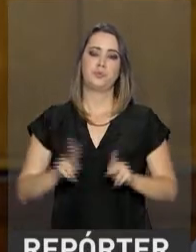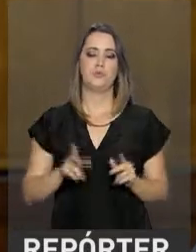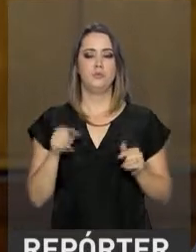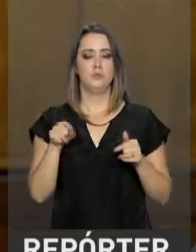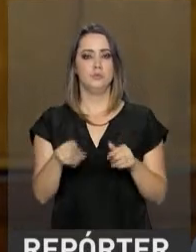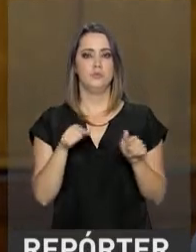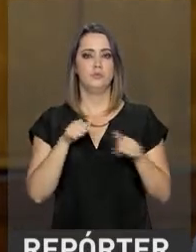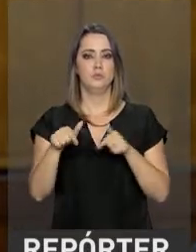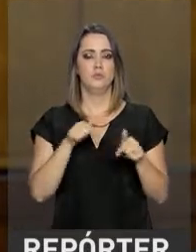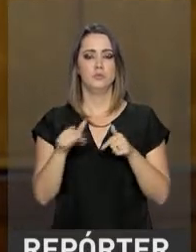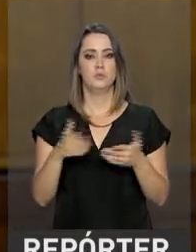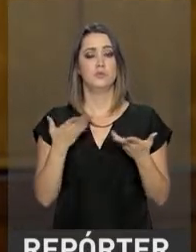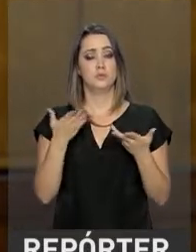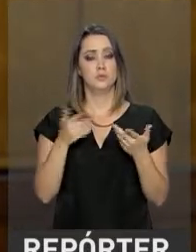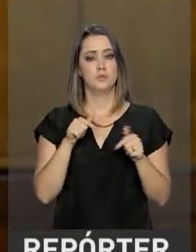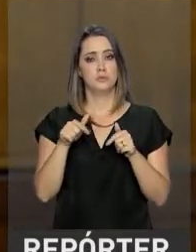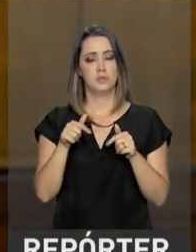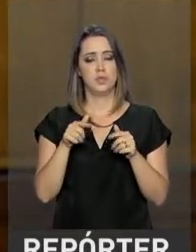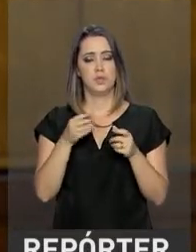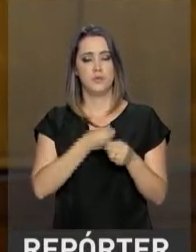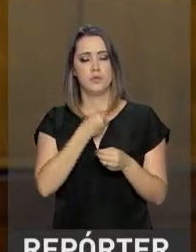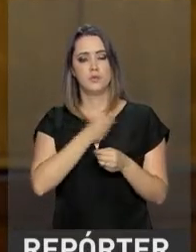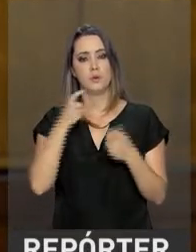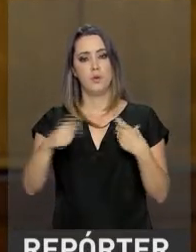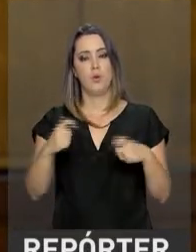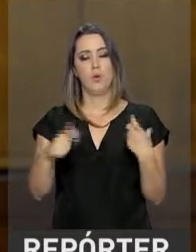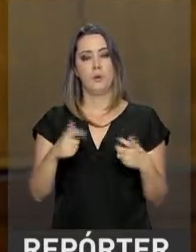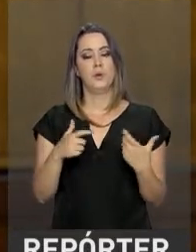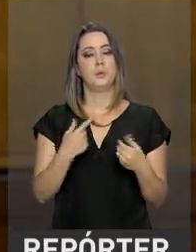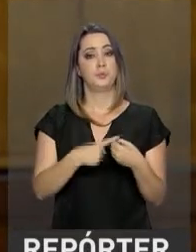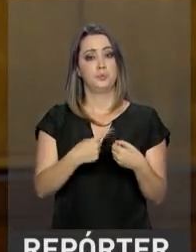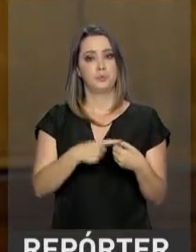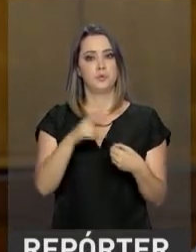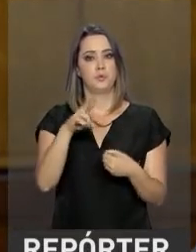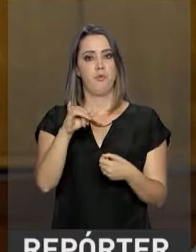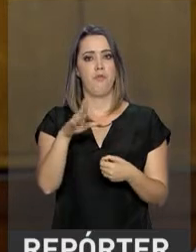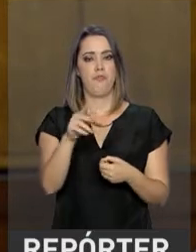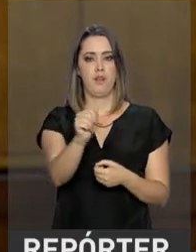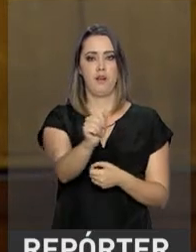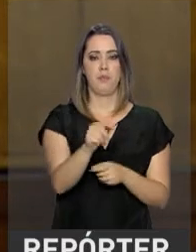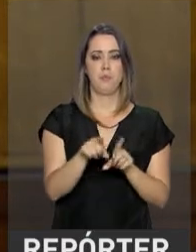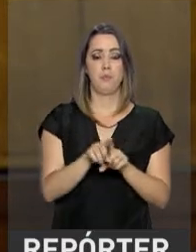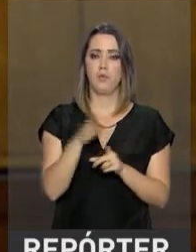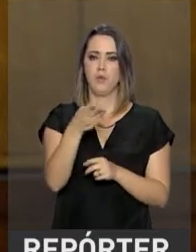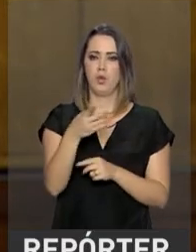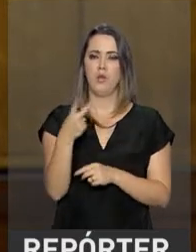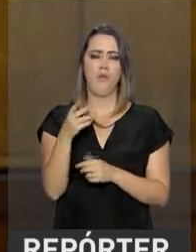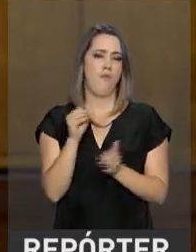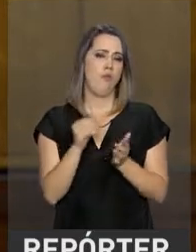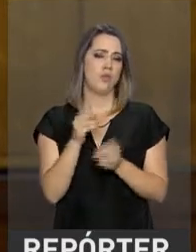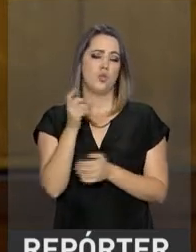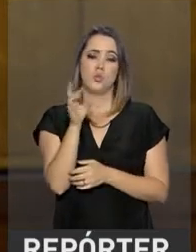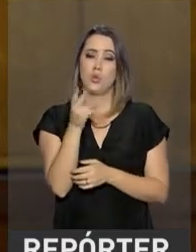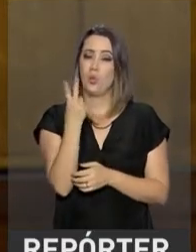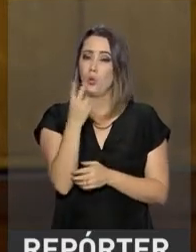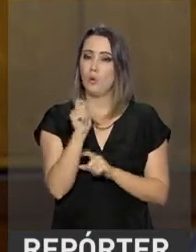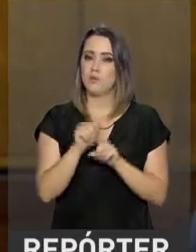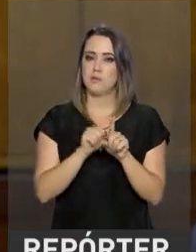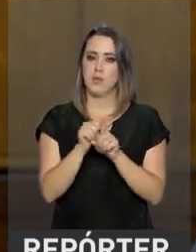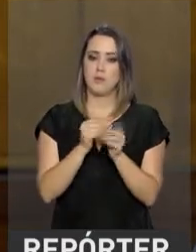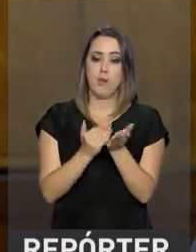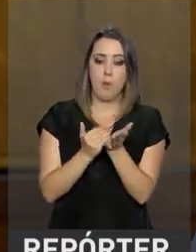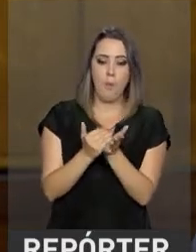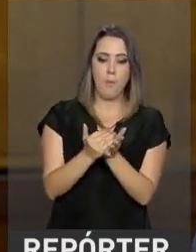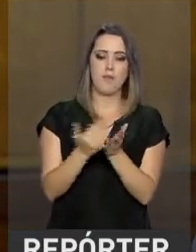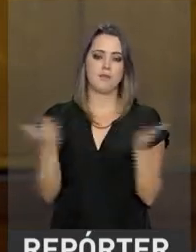povo aqueles habitantes daquela região nós estamos praticamente a dois meses da intervenção a decretado ela